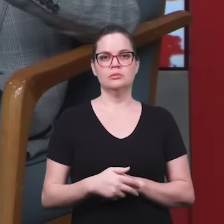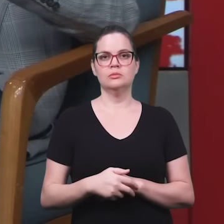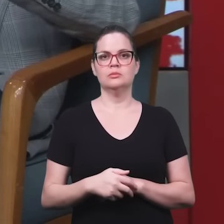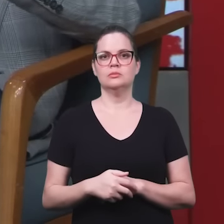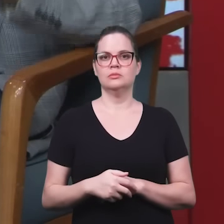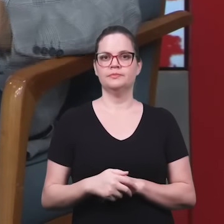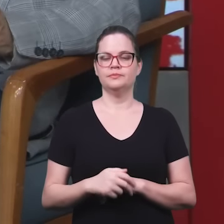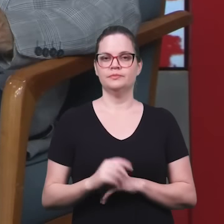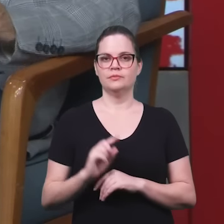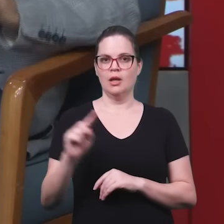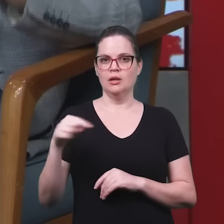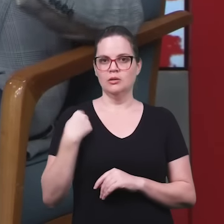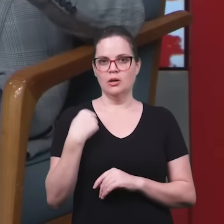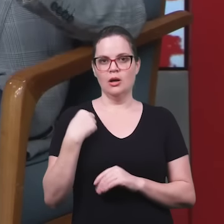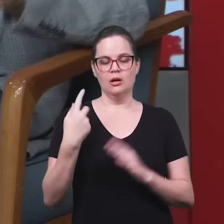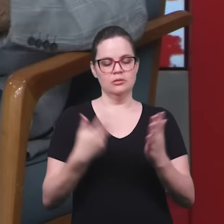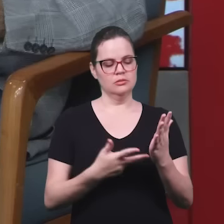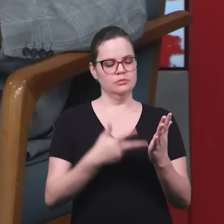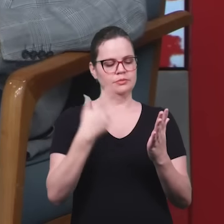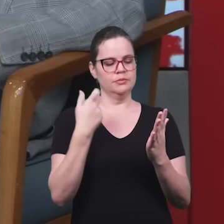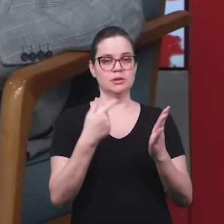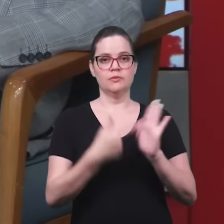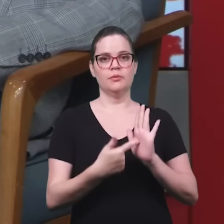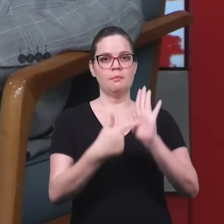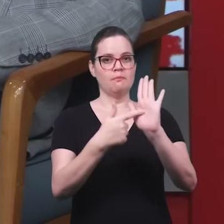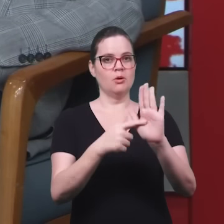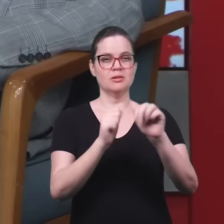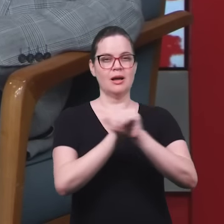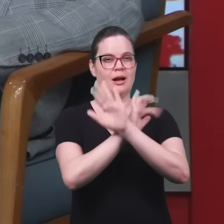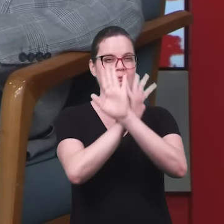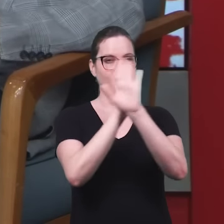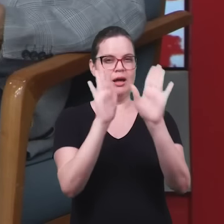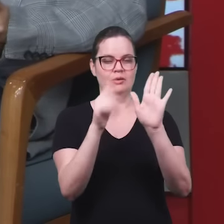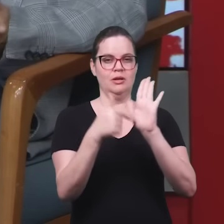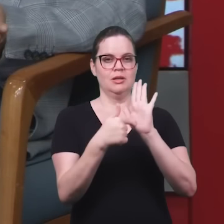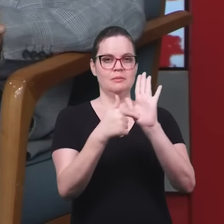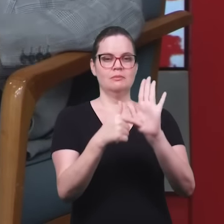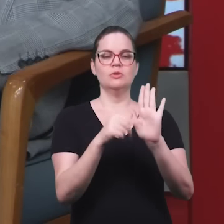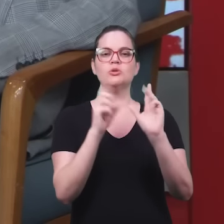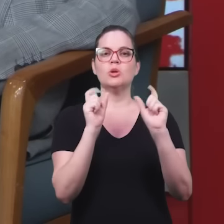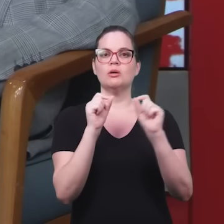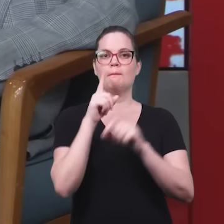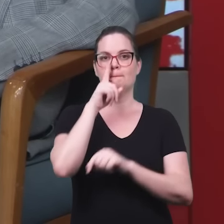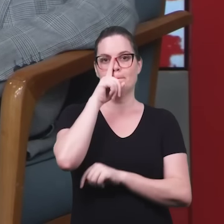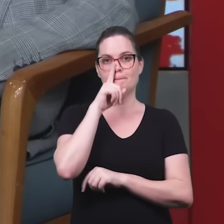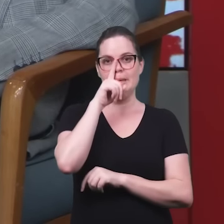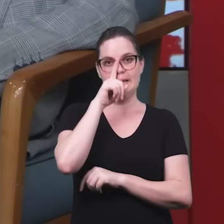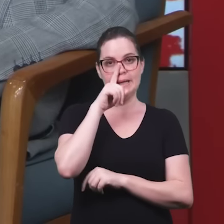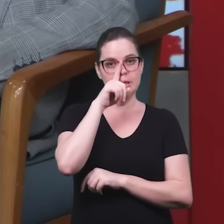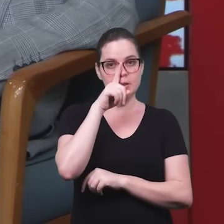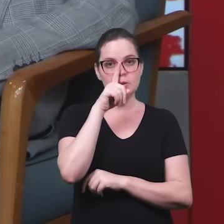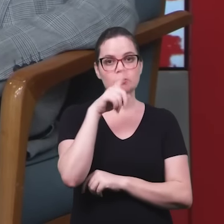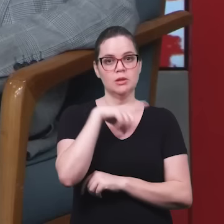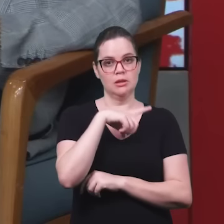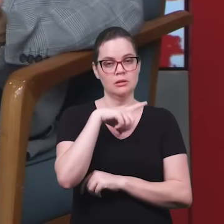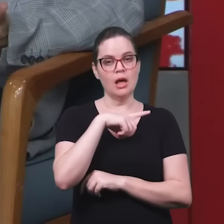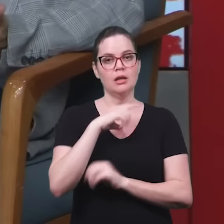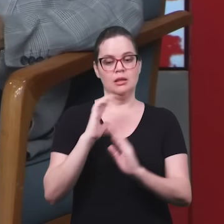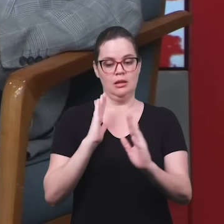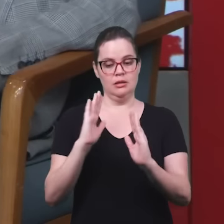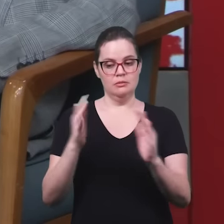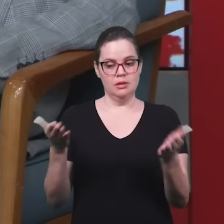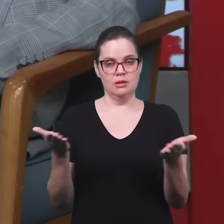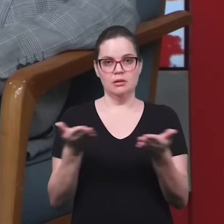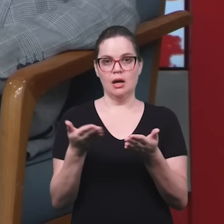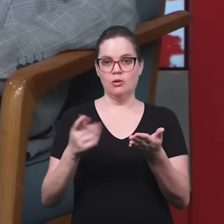quando ele descreve de forma muito clara o perigo da igreja, né? O